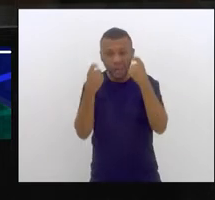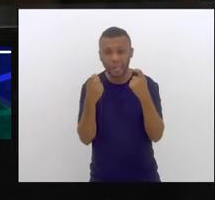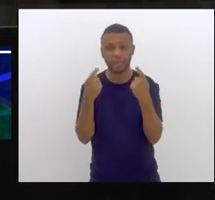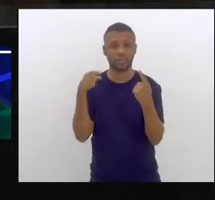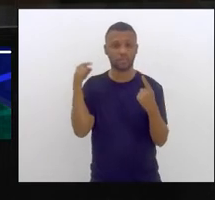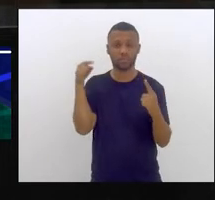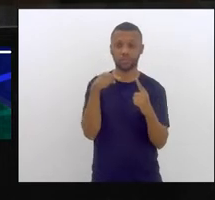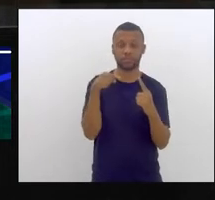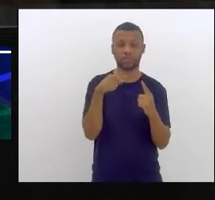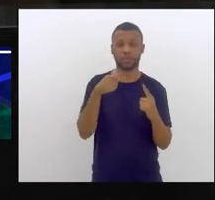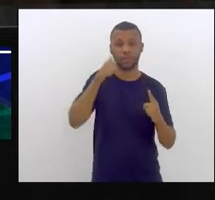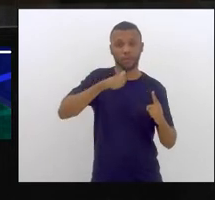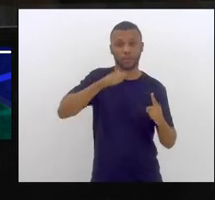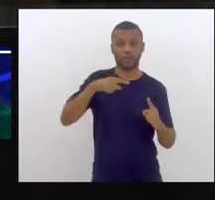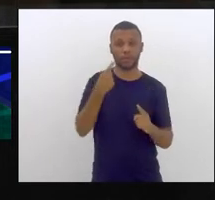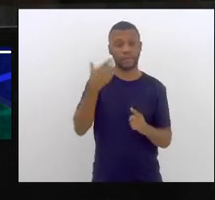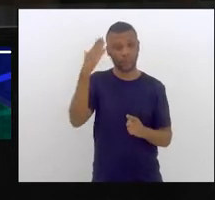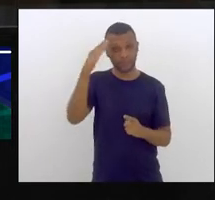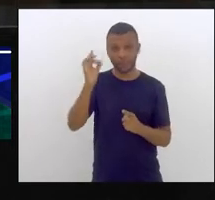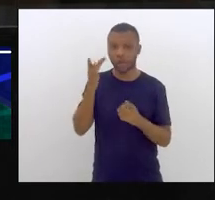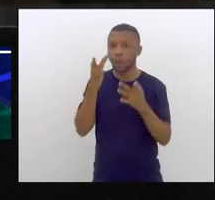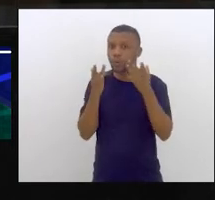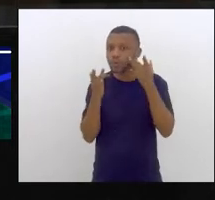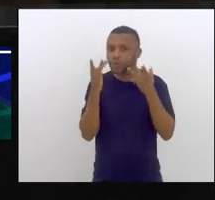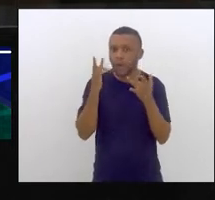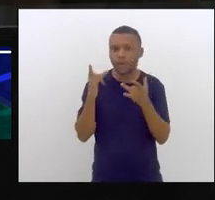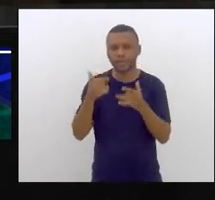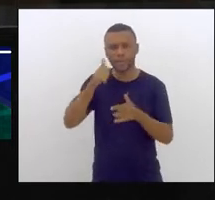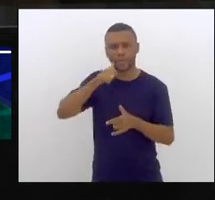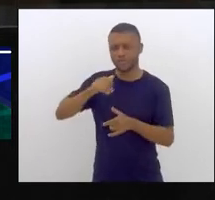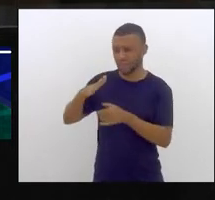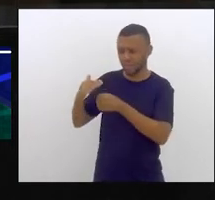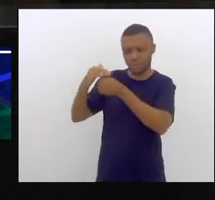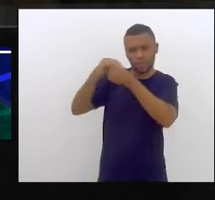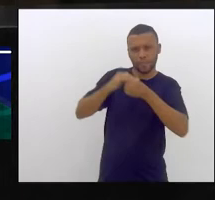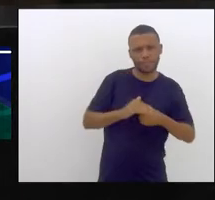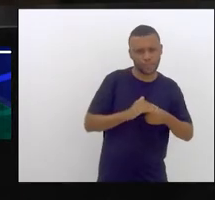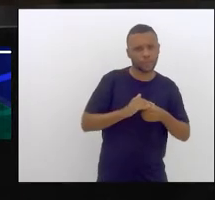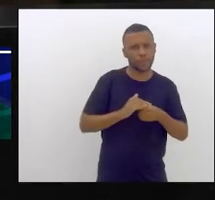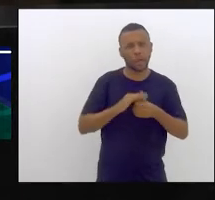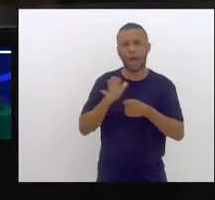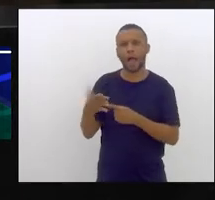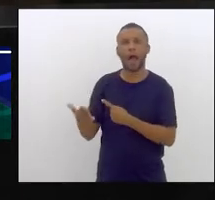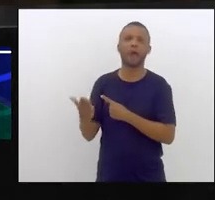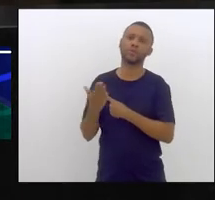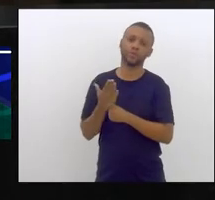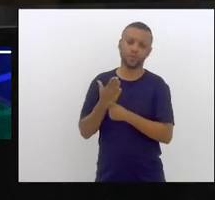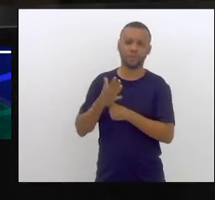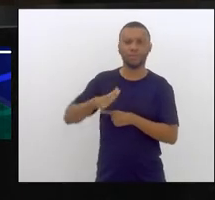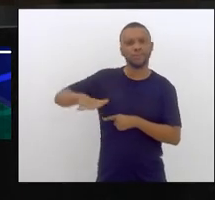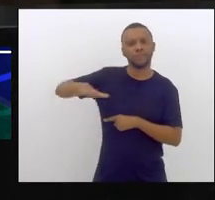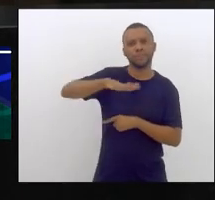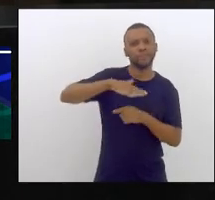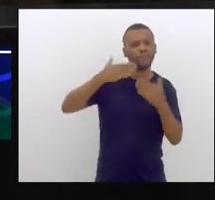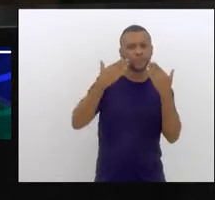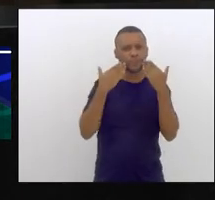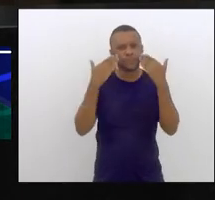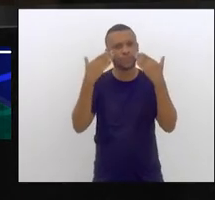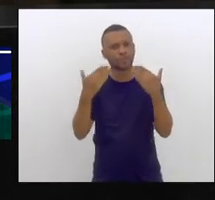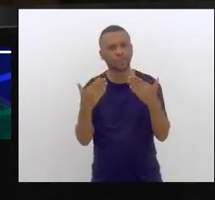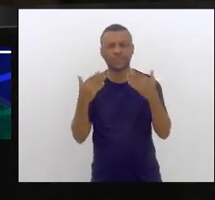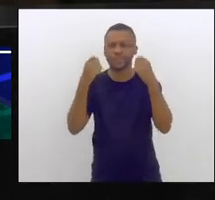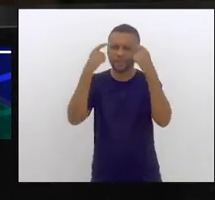gente sabe o quanto que o Teatro das Oprimidas ajudam nesse contexto a desvelar